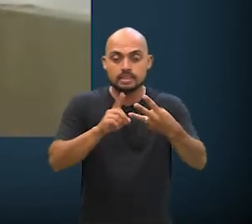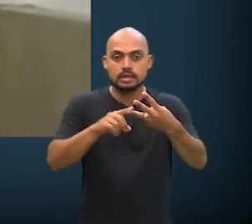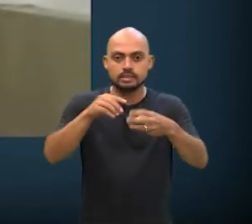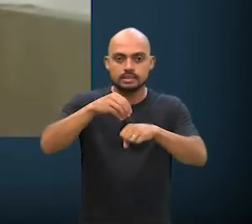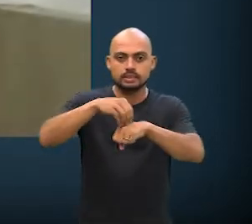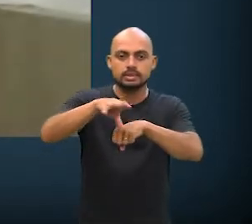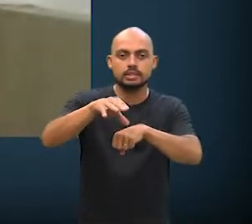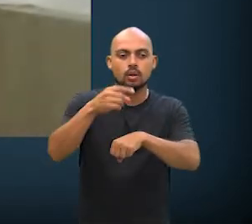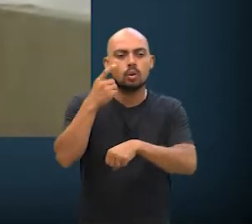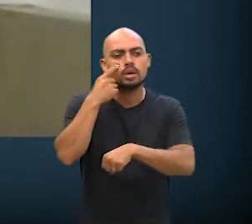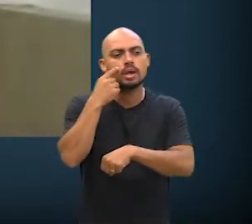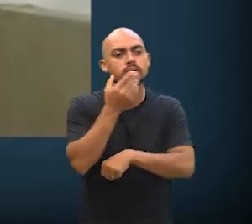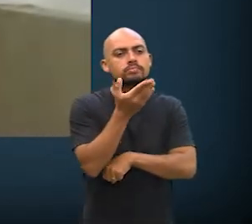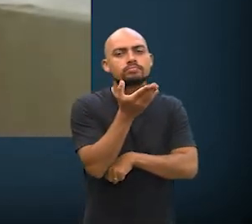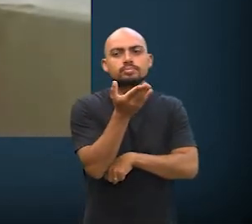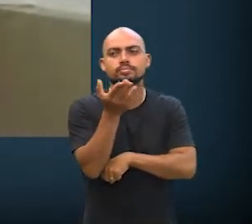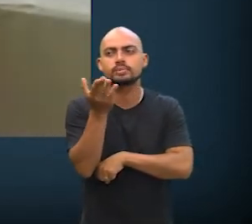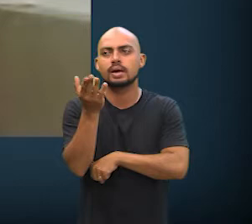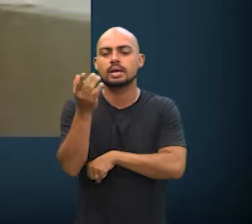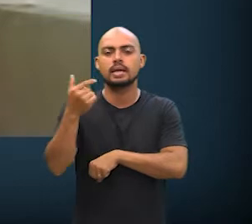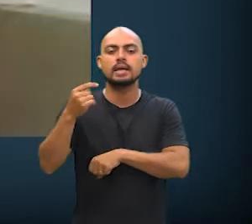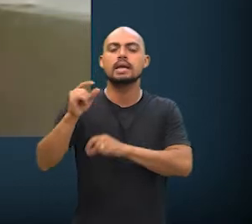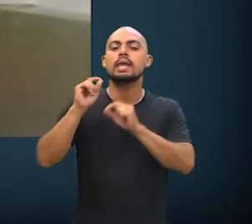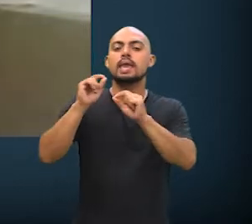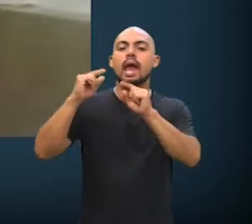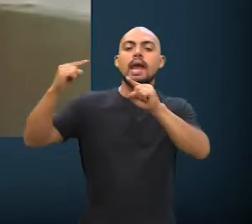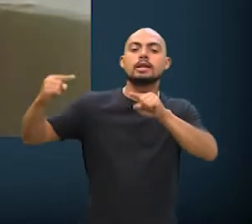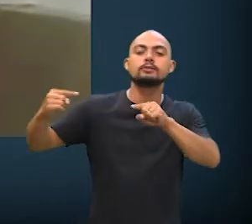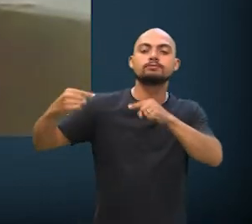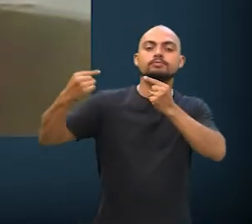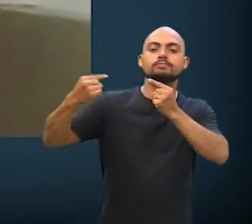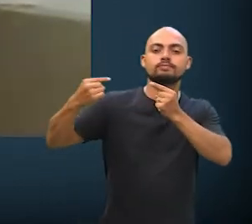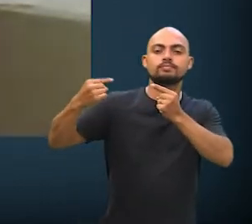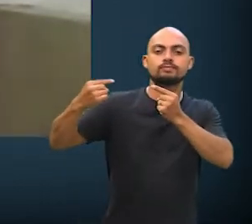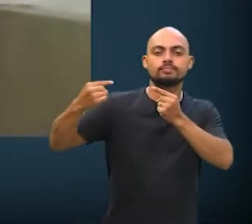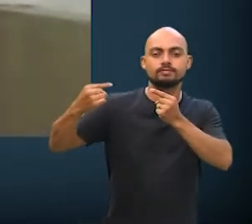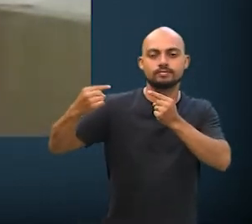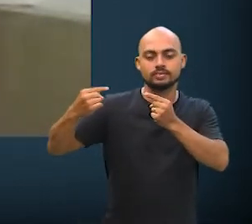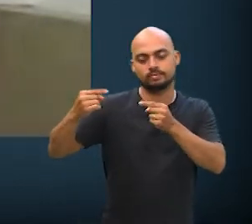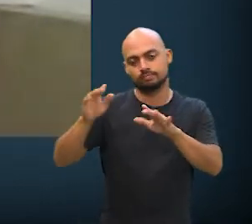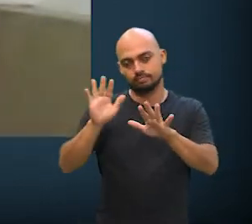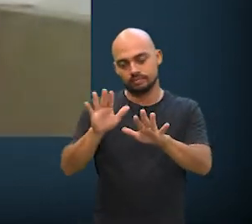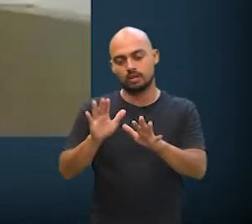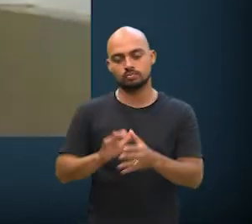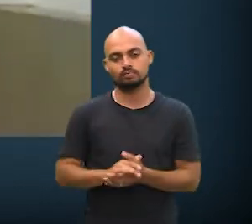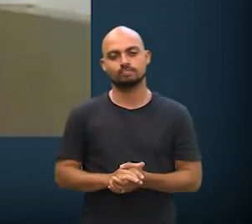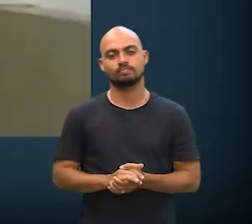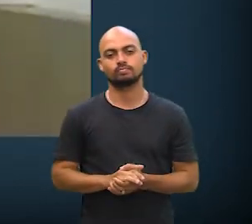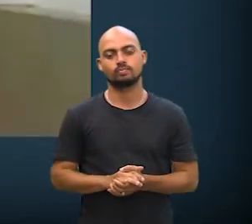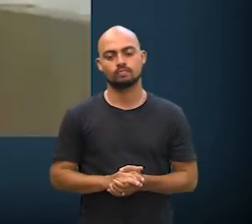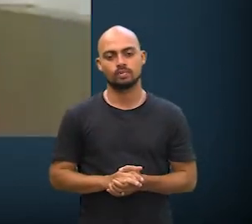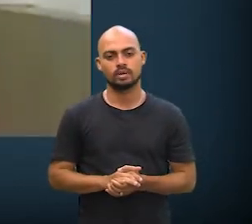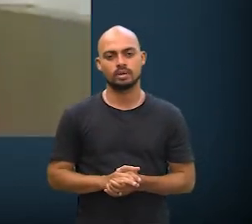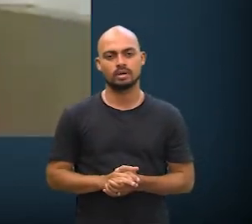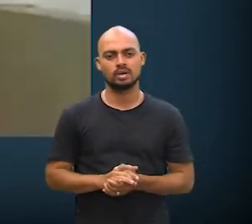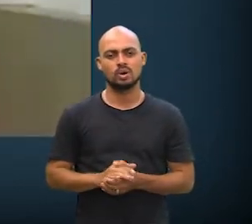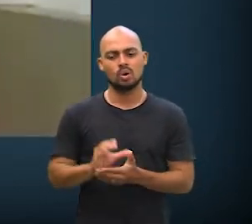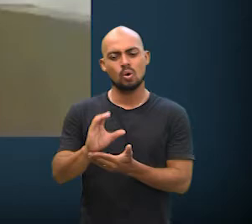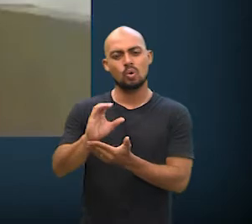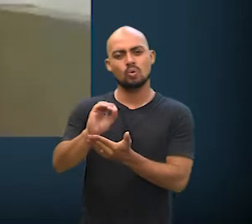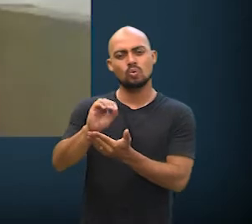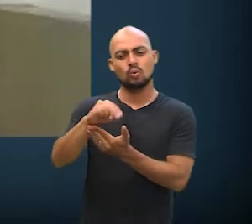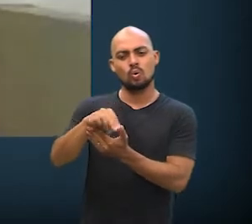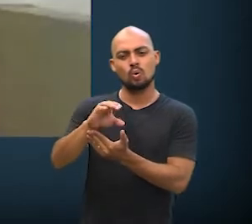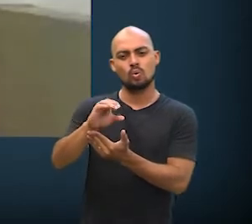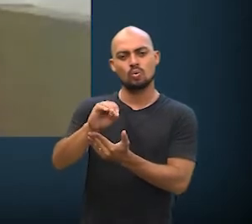o nosso concorrente, e aqui revisar um pouco, Mirna, a questão do que é meu concorrente. Concorrente